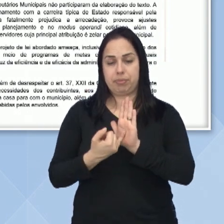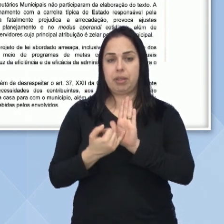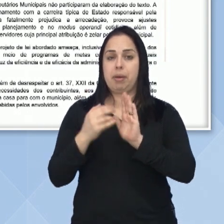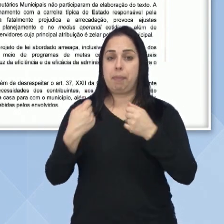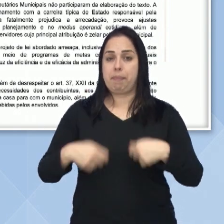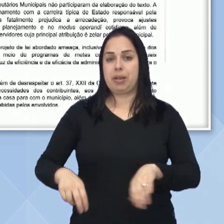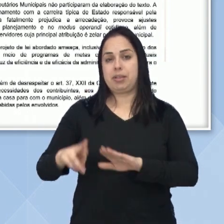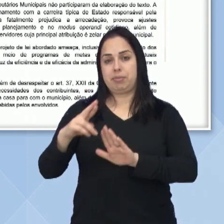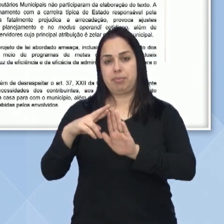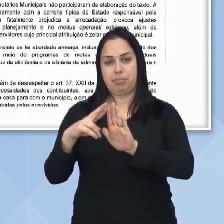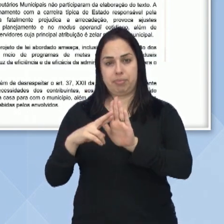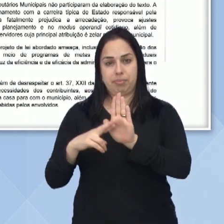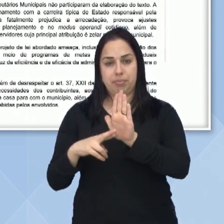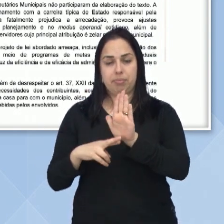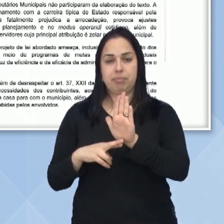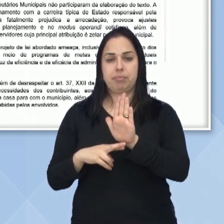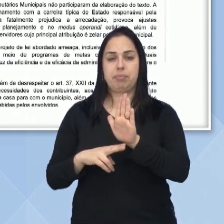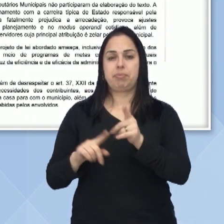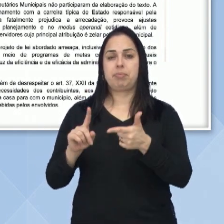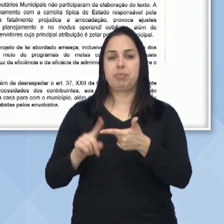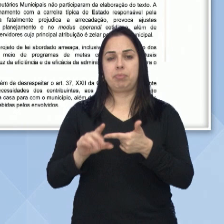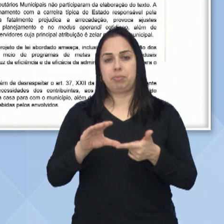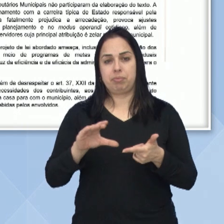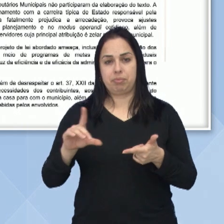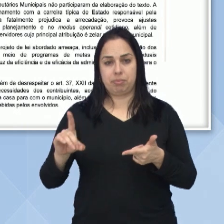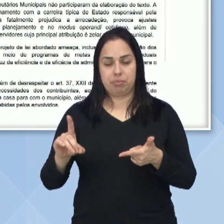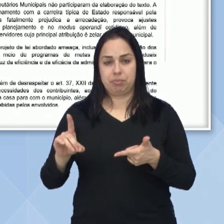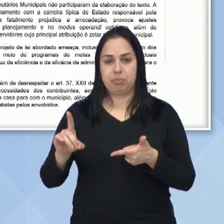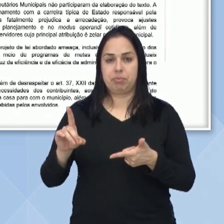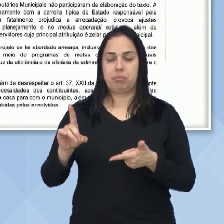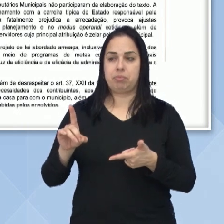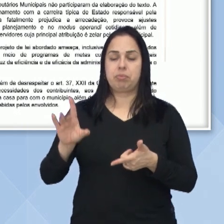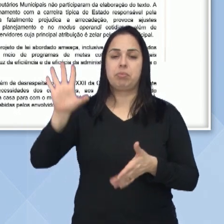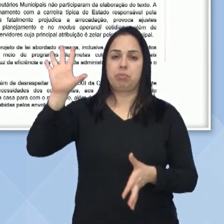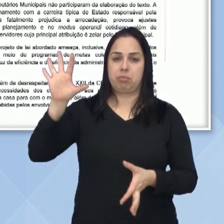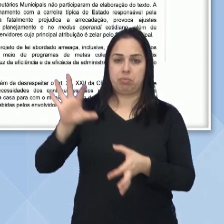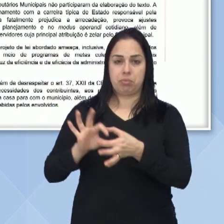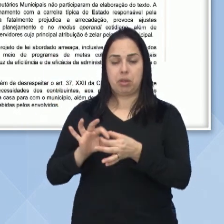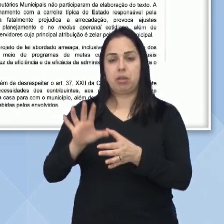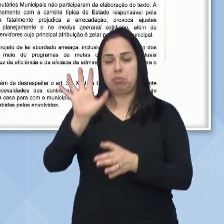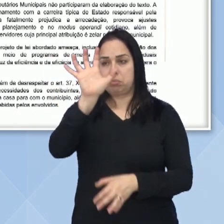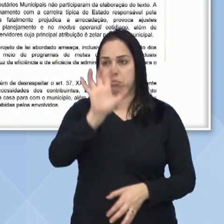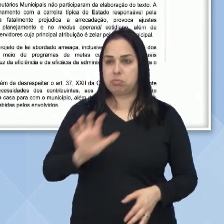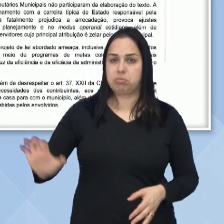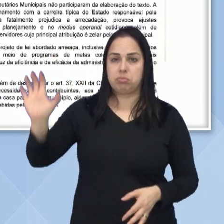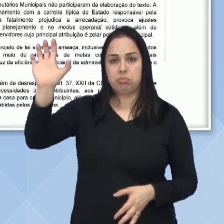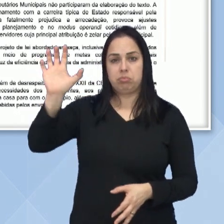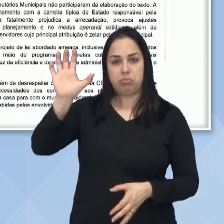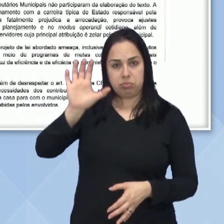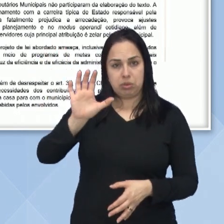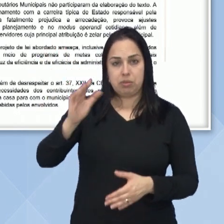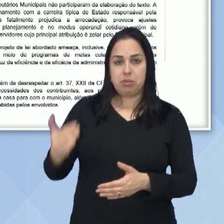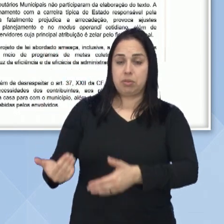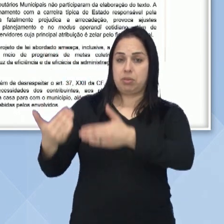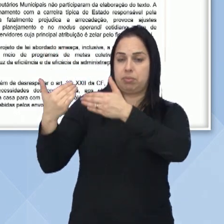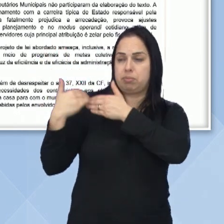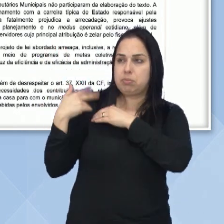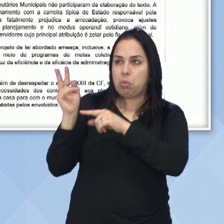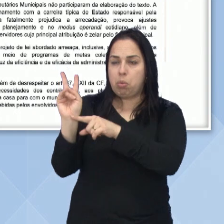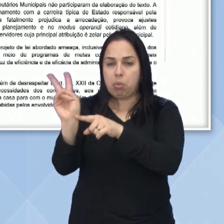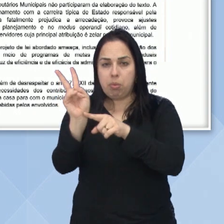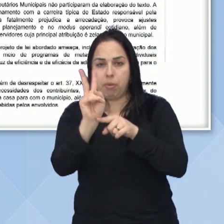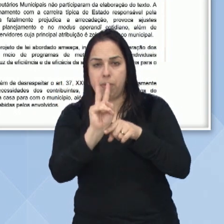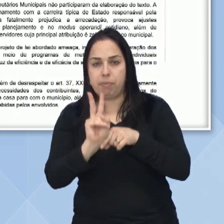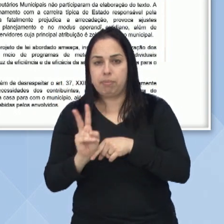critérios para atuação coordenada na União dos Estados e no Distrito Federal e dos municípios, na